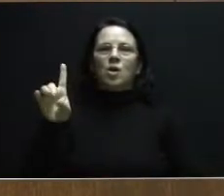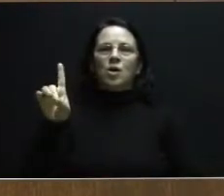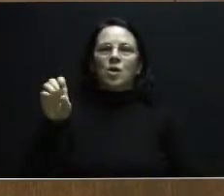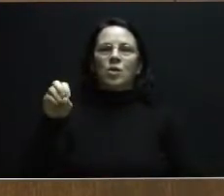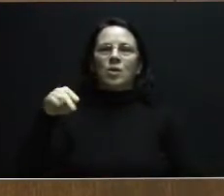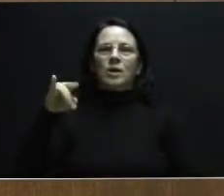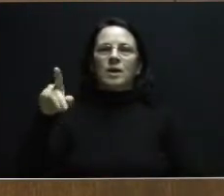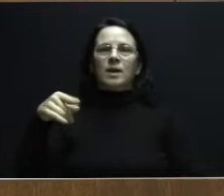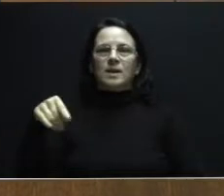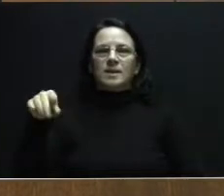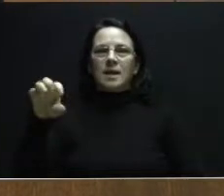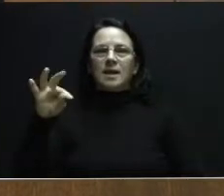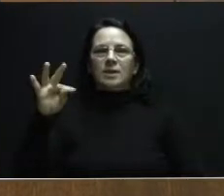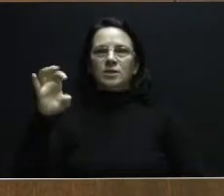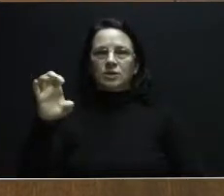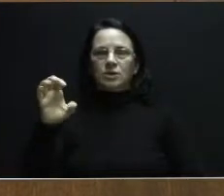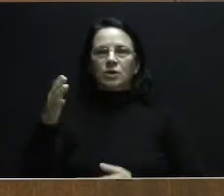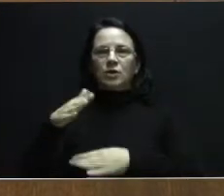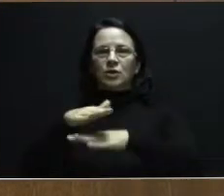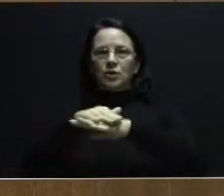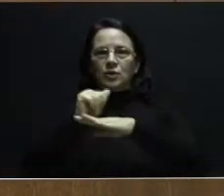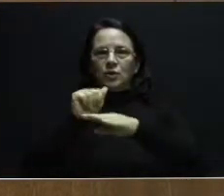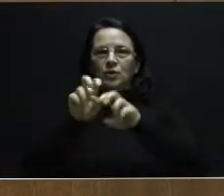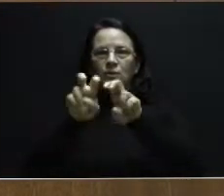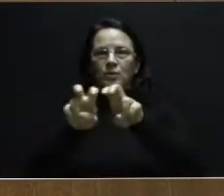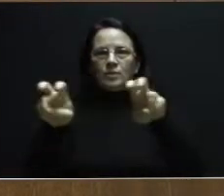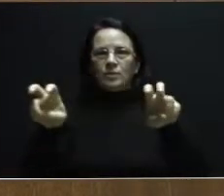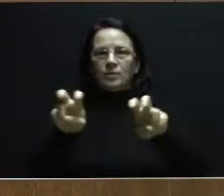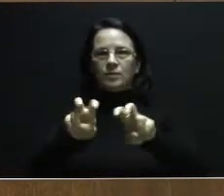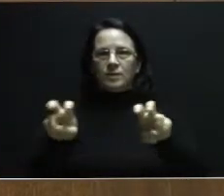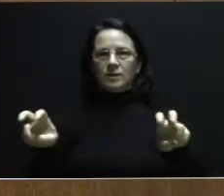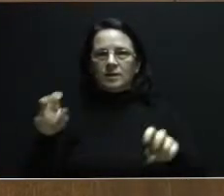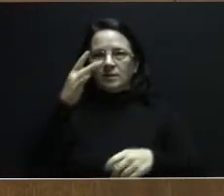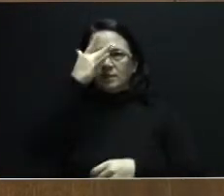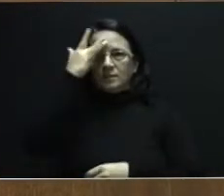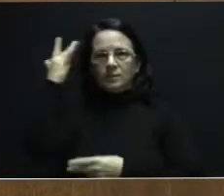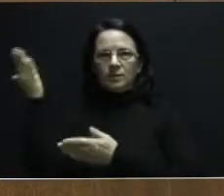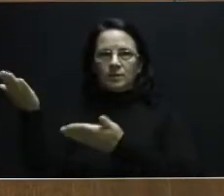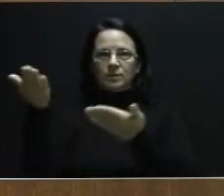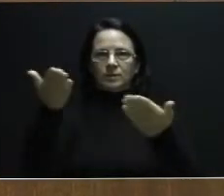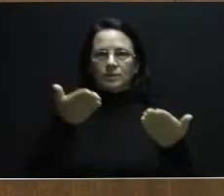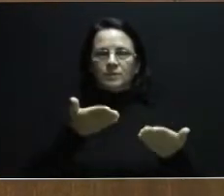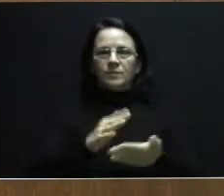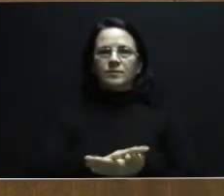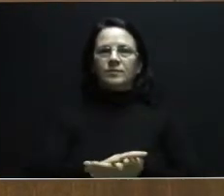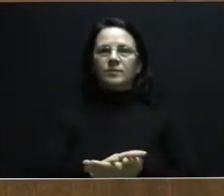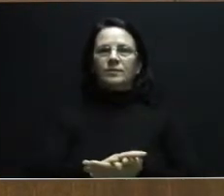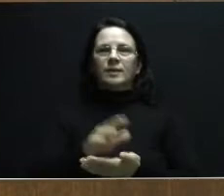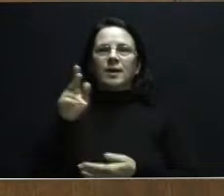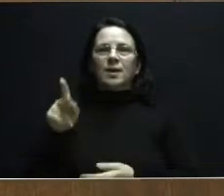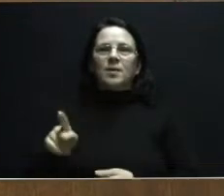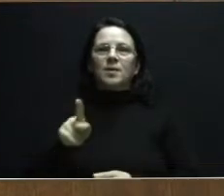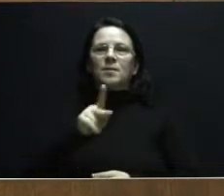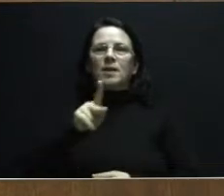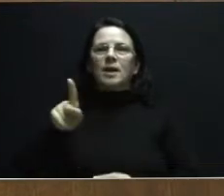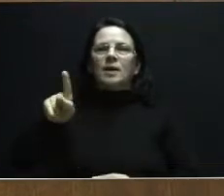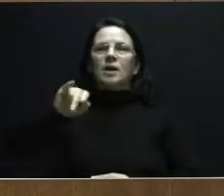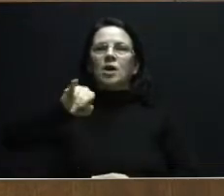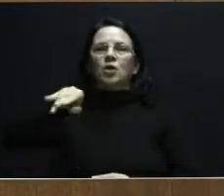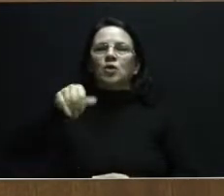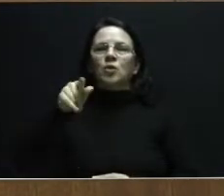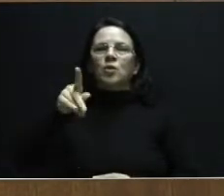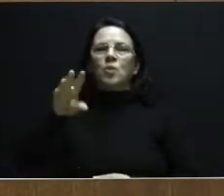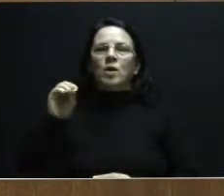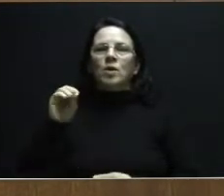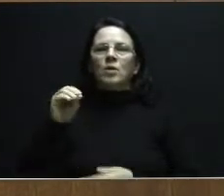Nascimento. Convido para fazer parte da mesa as seguintes autoridades: Reverendíssimo Padre John Chunga, da